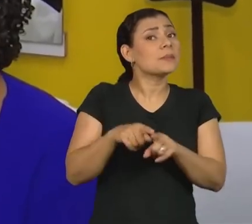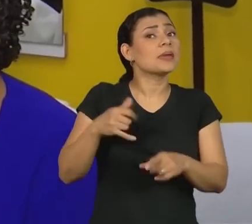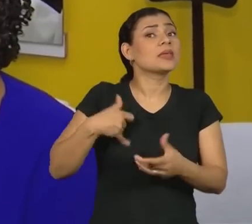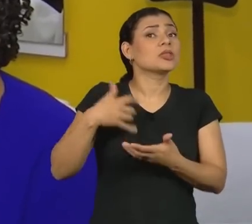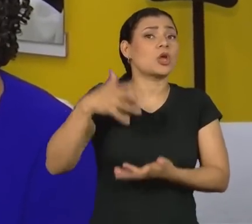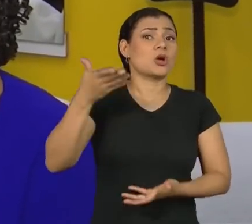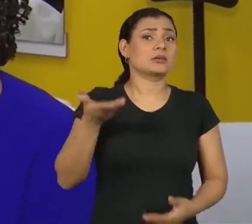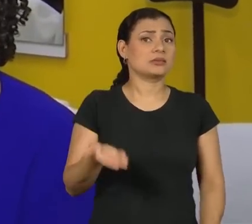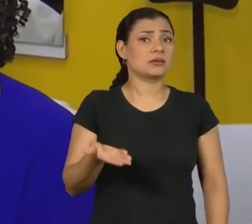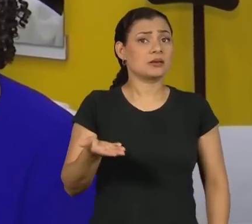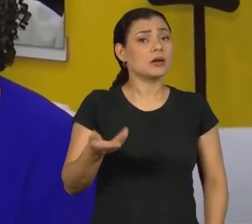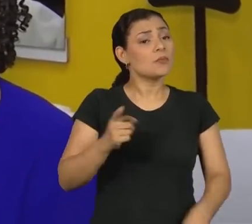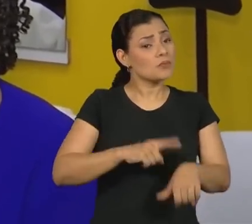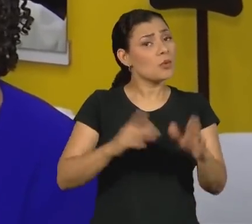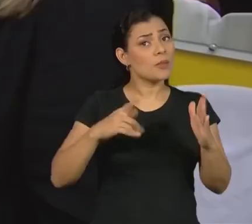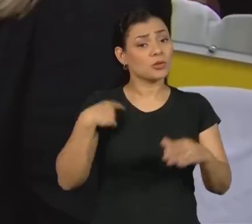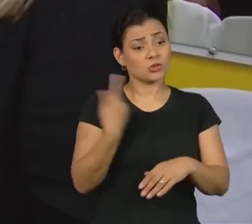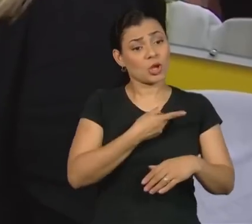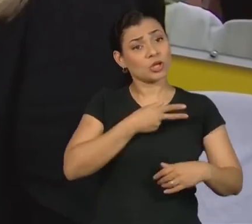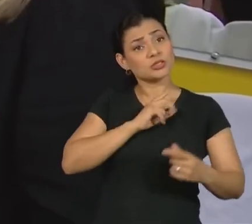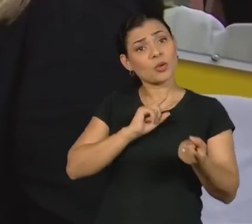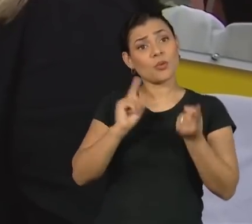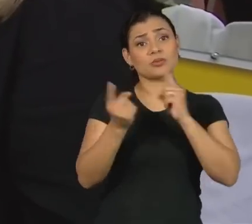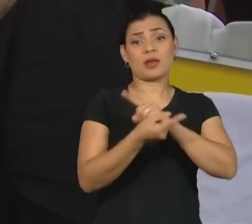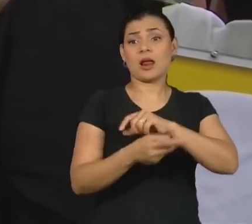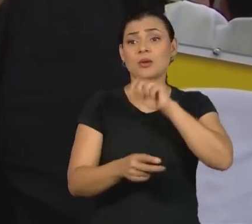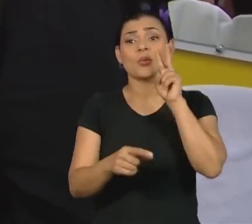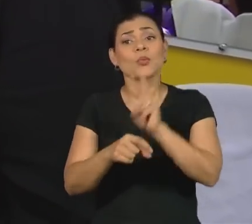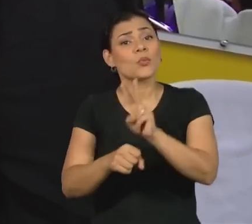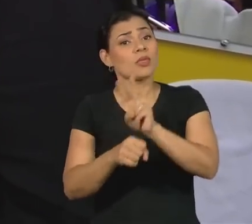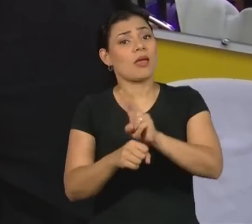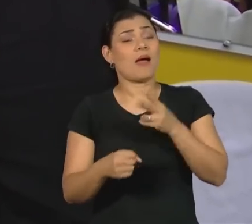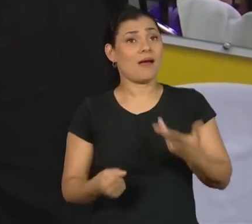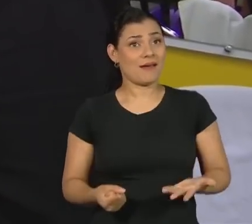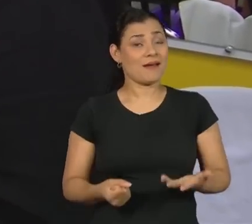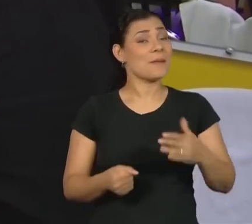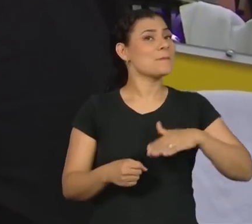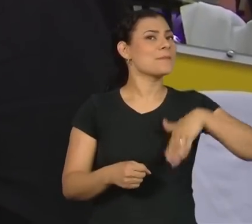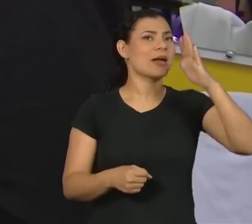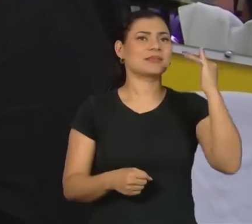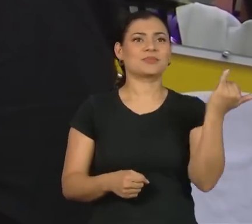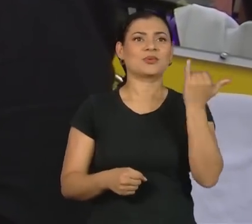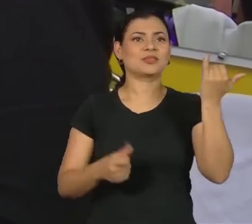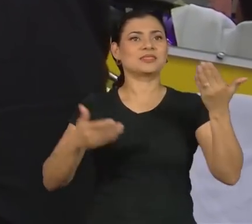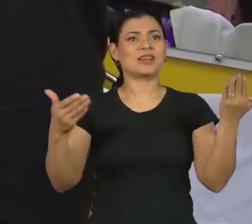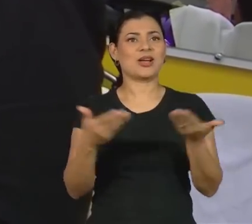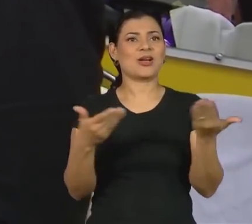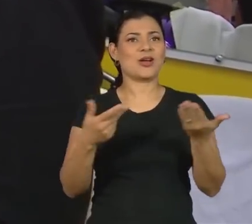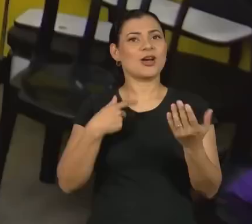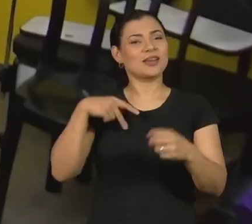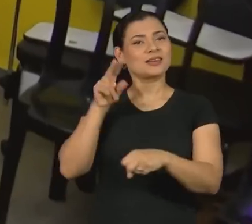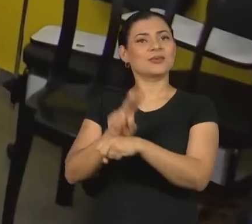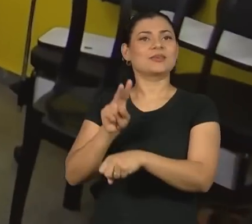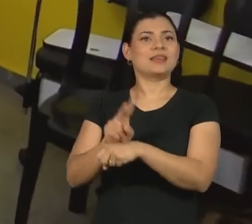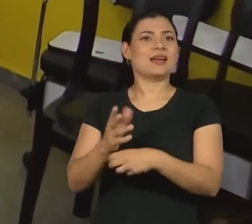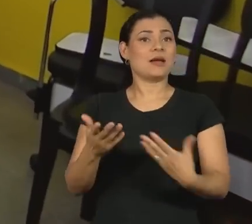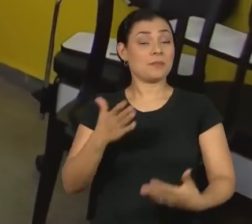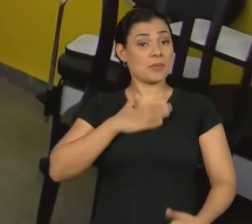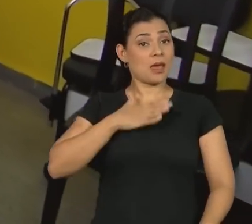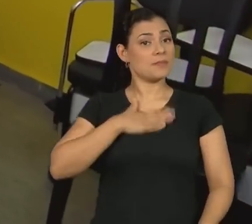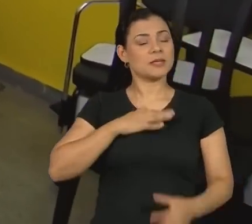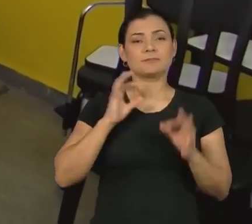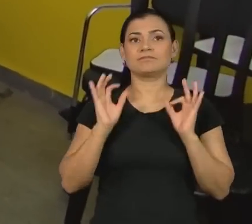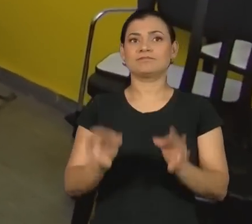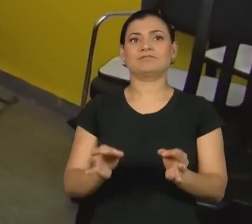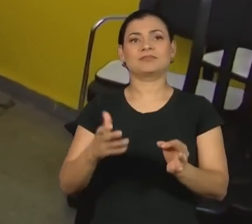idosa. É a hora da gente cuidar deles. Isso aí é fundamental na vida. É o mais importante da vida, é a essência da vida. É o que, para mim, é o que